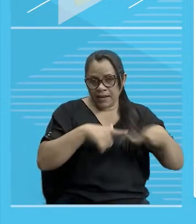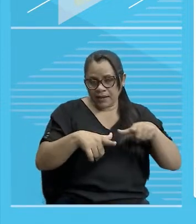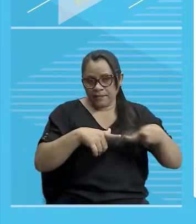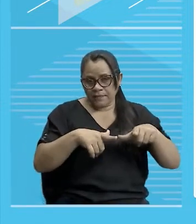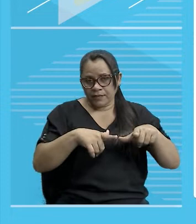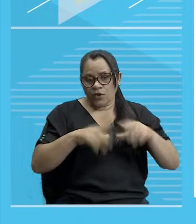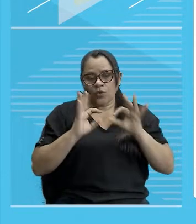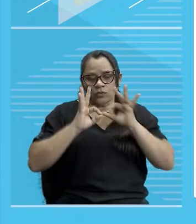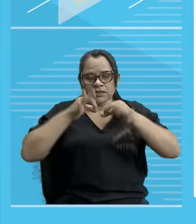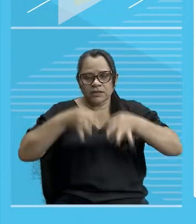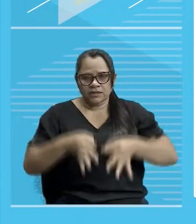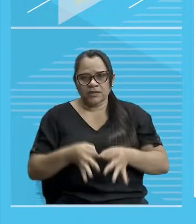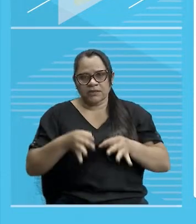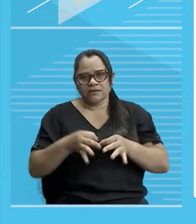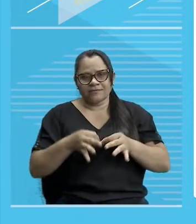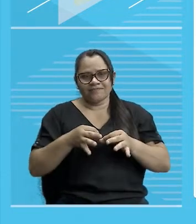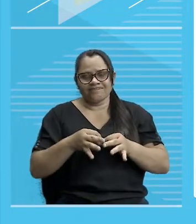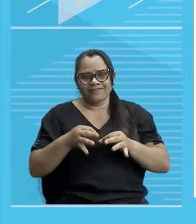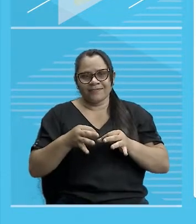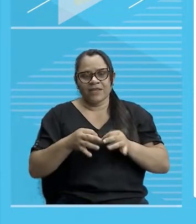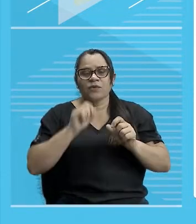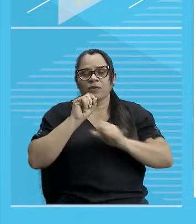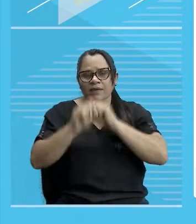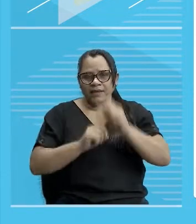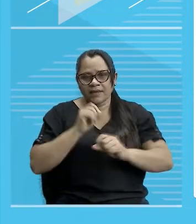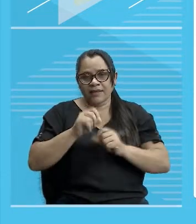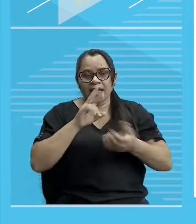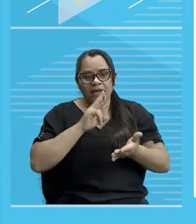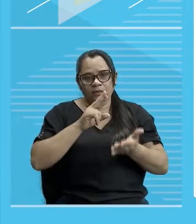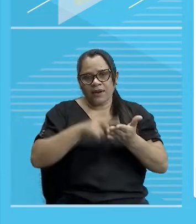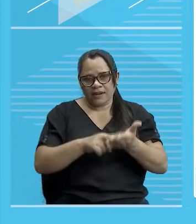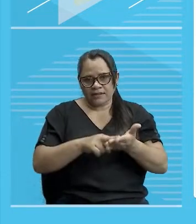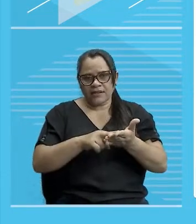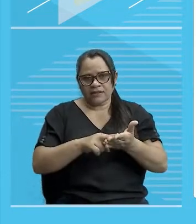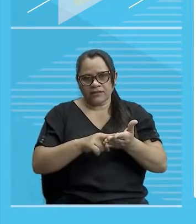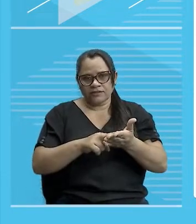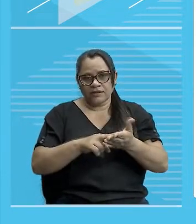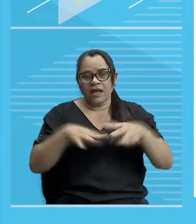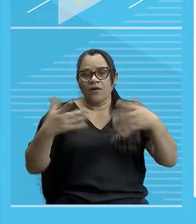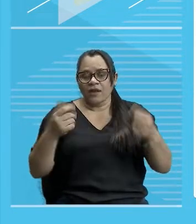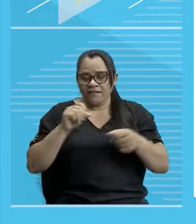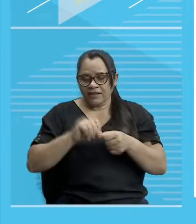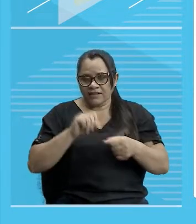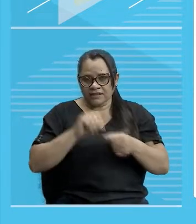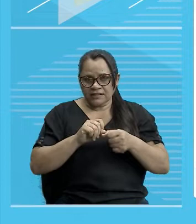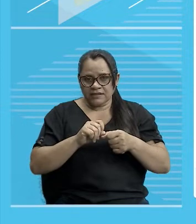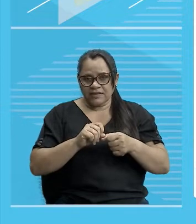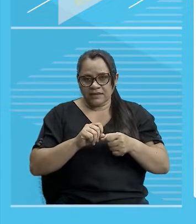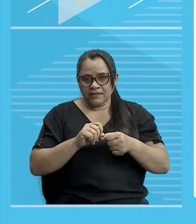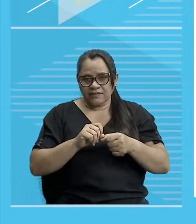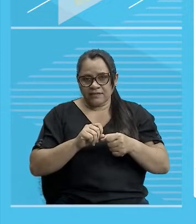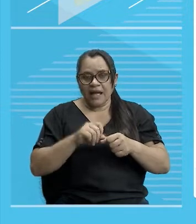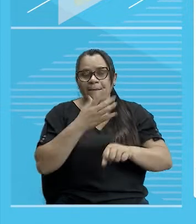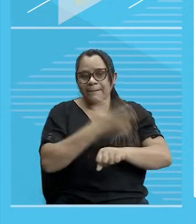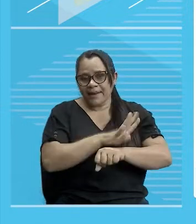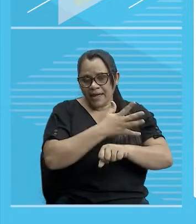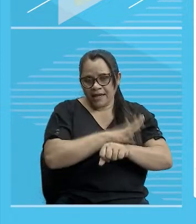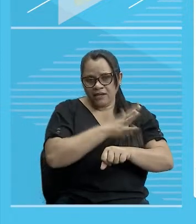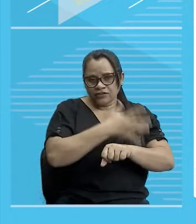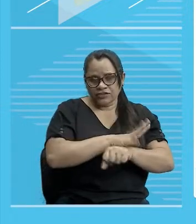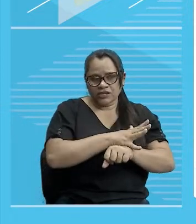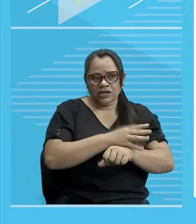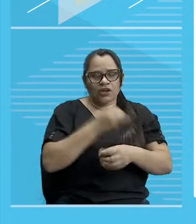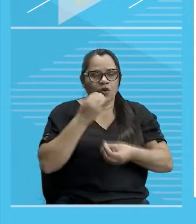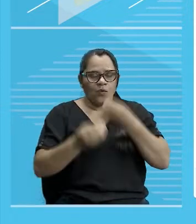vamos supor assim eles vão fazer a execução execução meus queridos